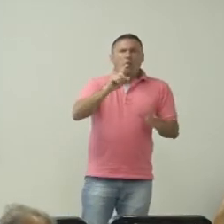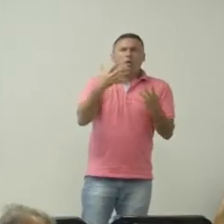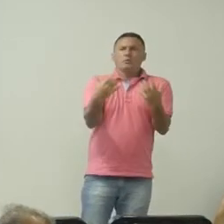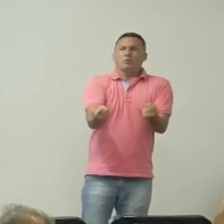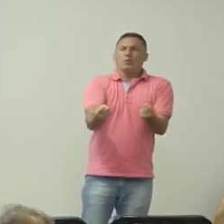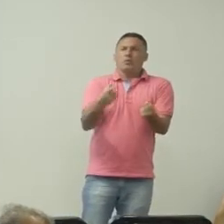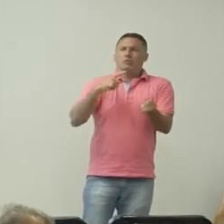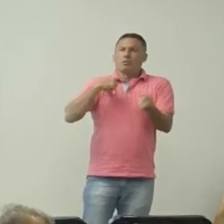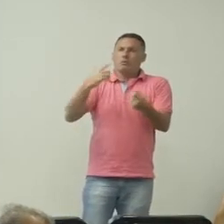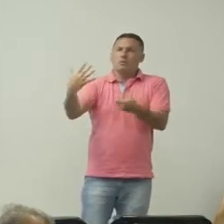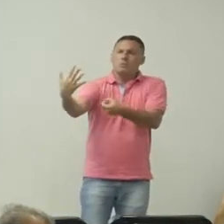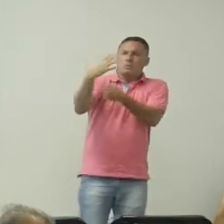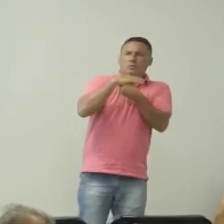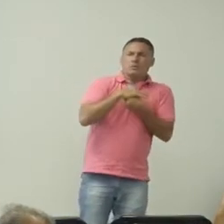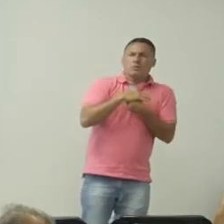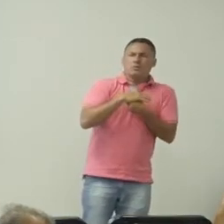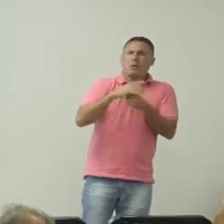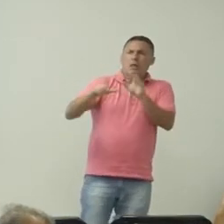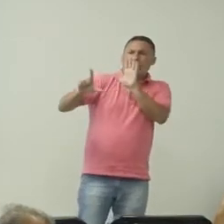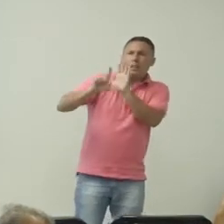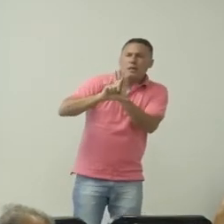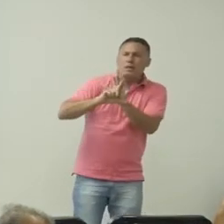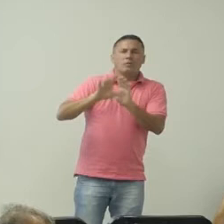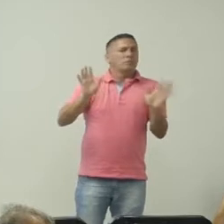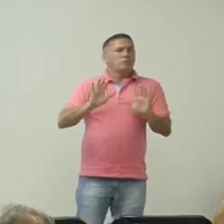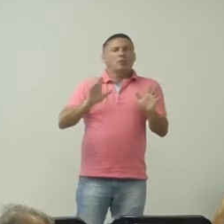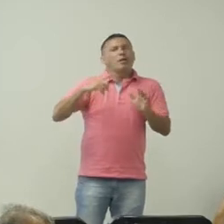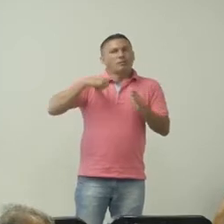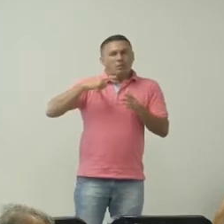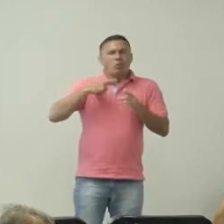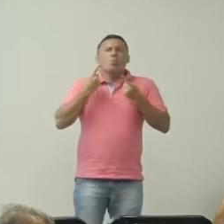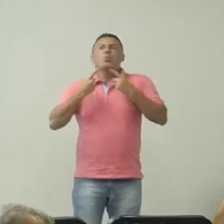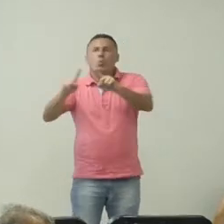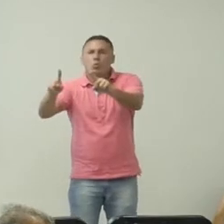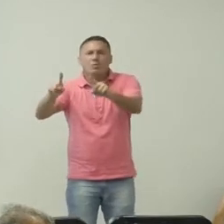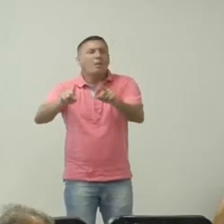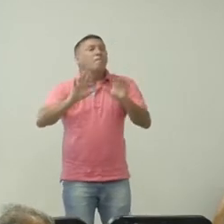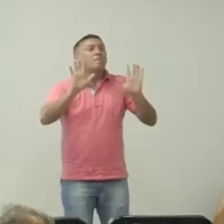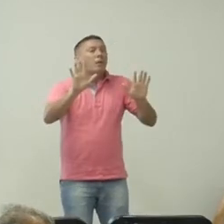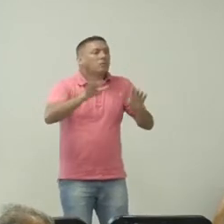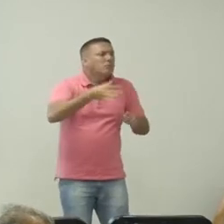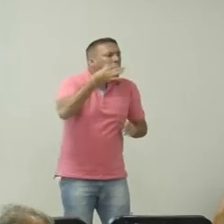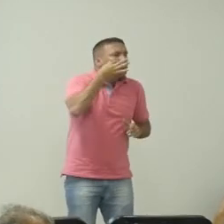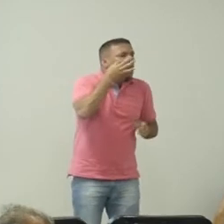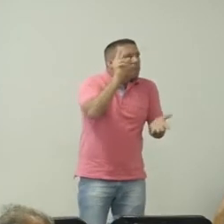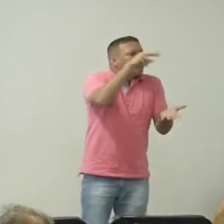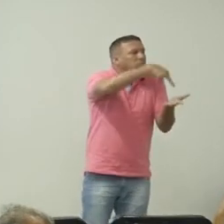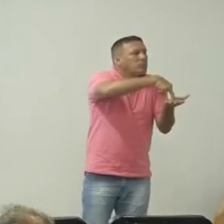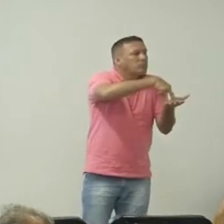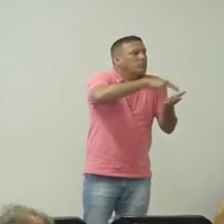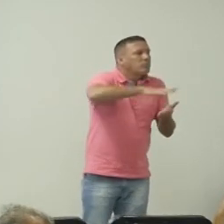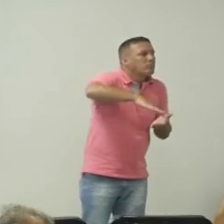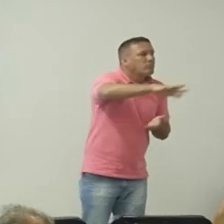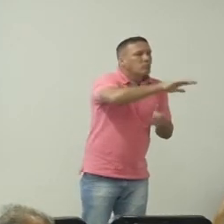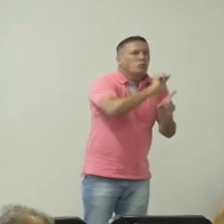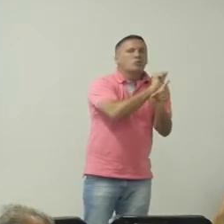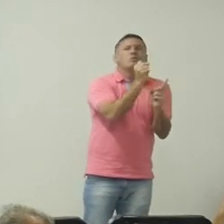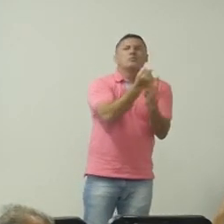e que a gente vai ter políticas de enfrentamento e combate a essa realidade. Só que, concretamente, a gente sabe que